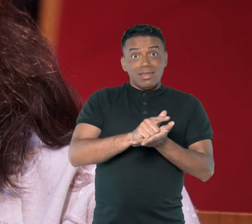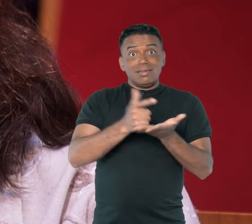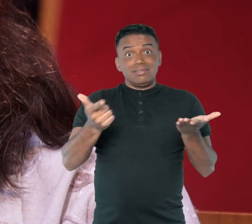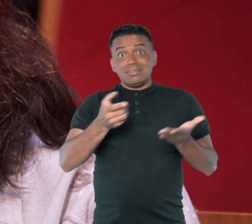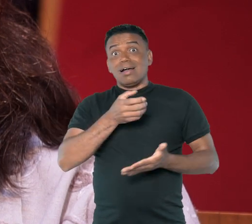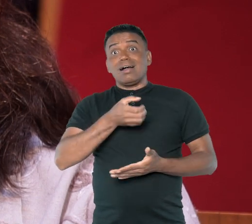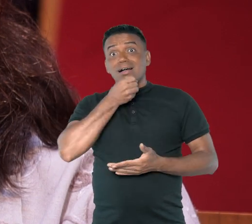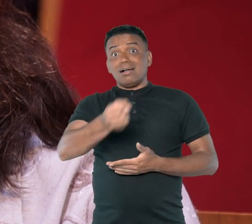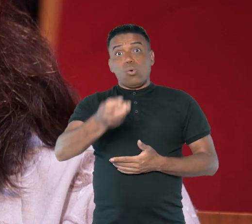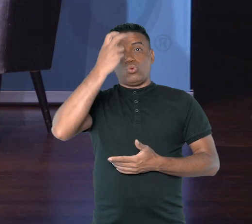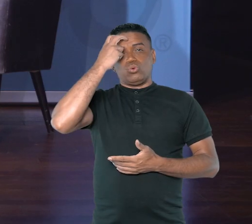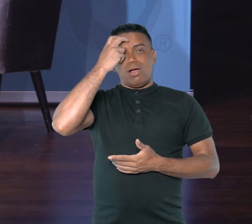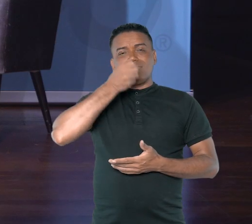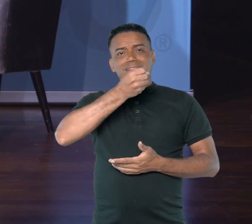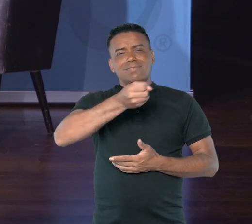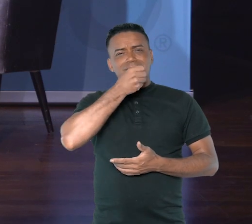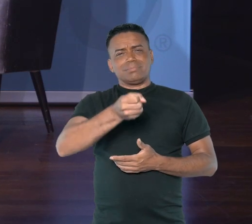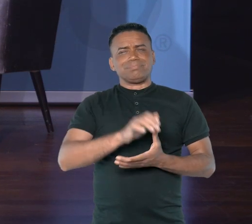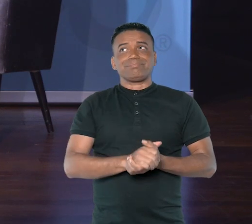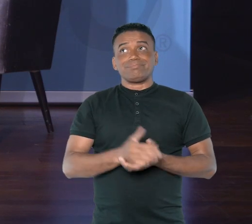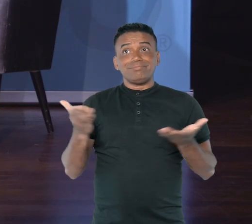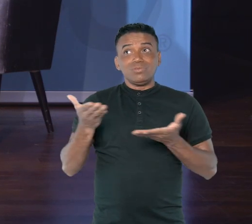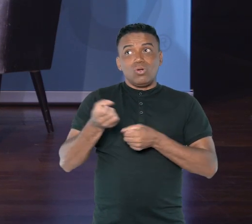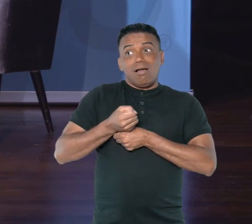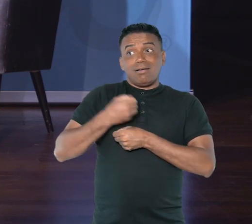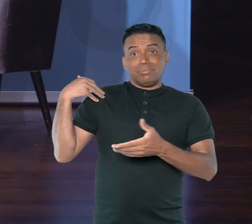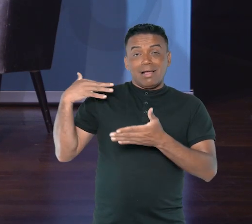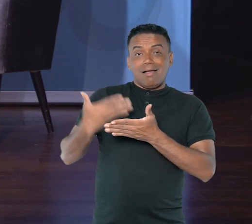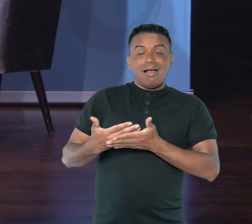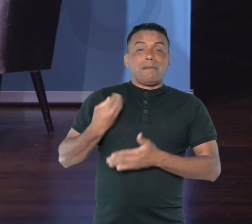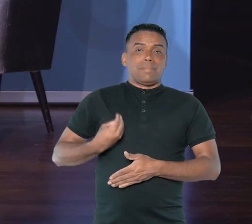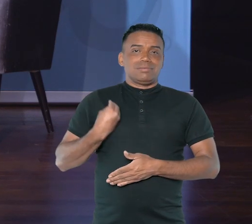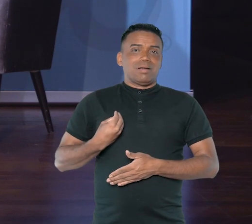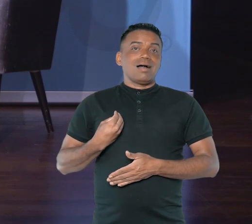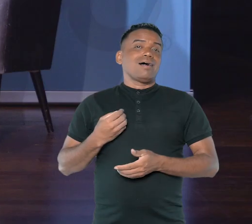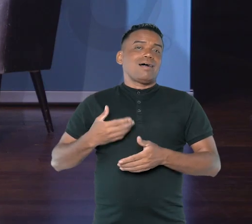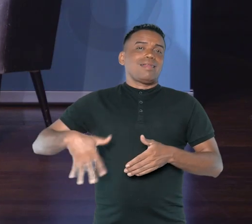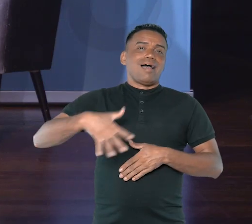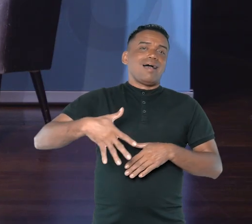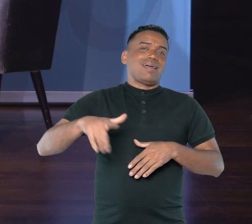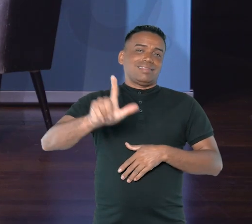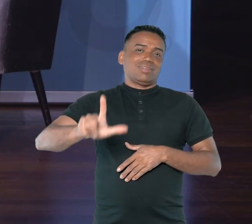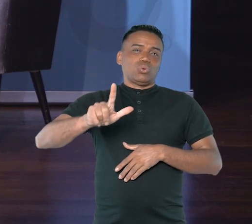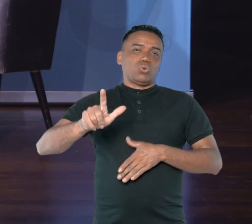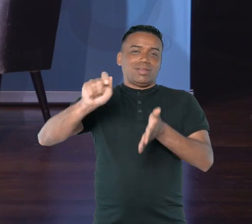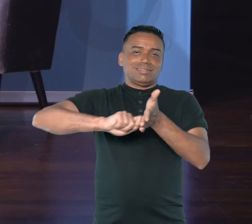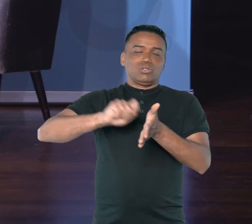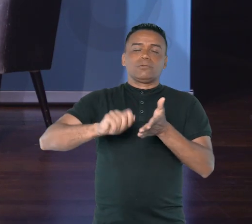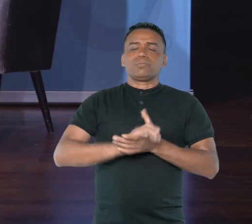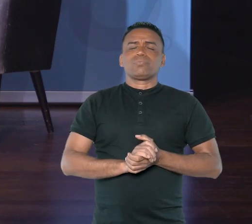vocês convidavam, e agora, de uns anos para cá, tenho essa alegria de também participar como escritora. E eu acho que a minha vida